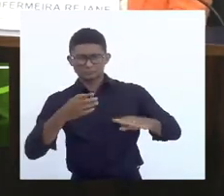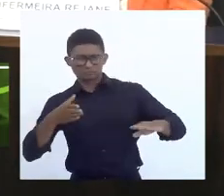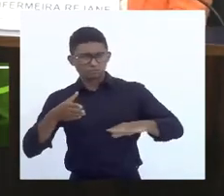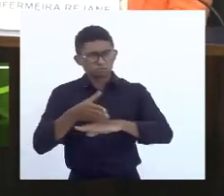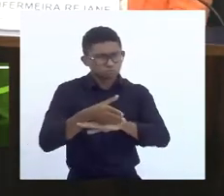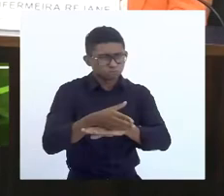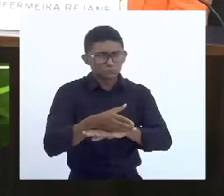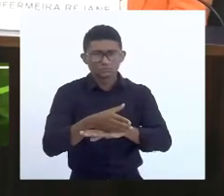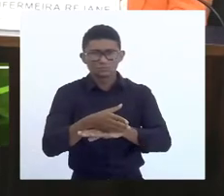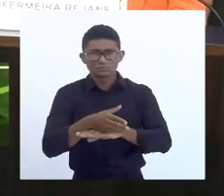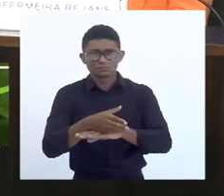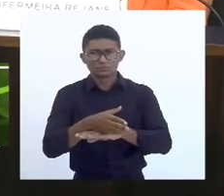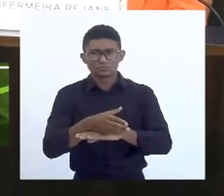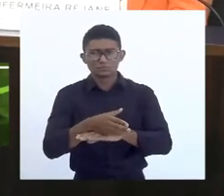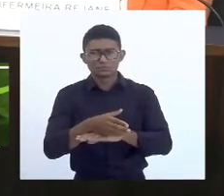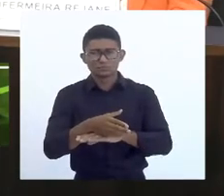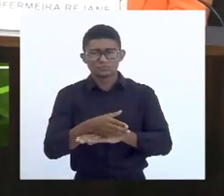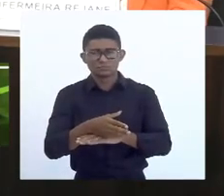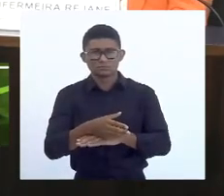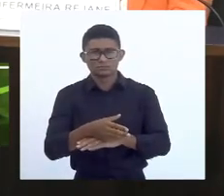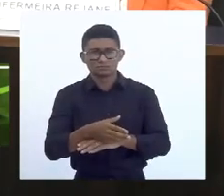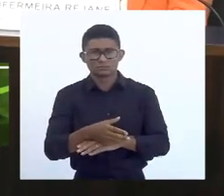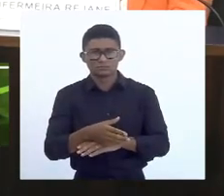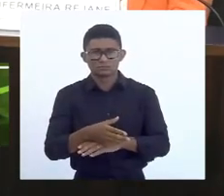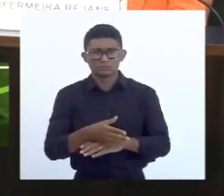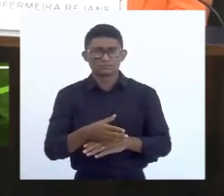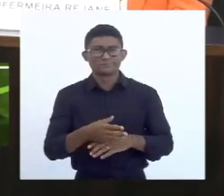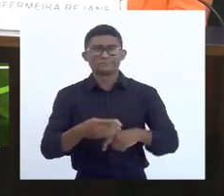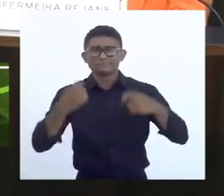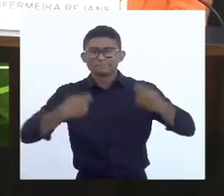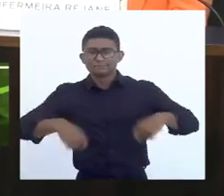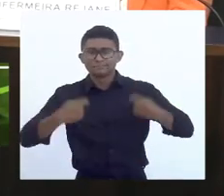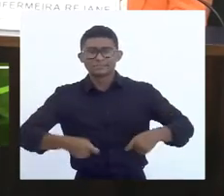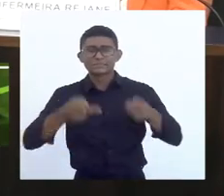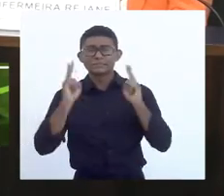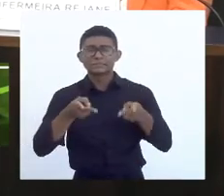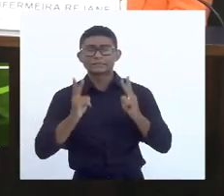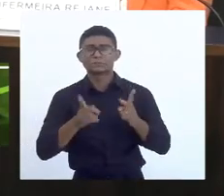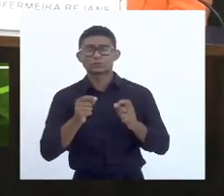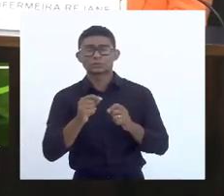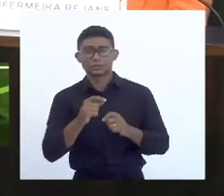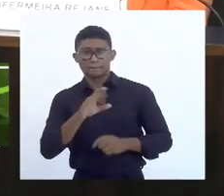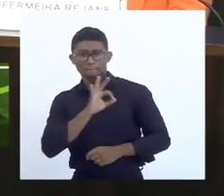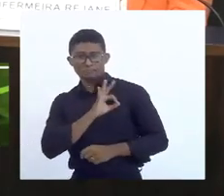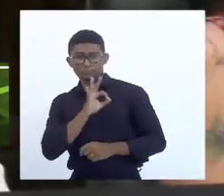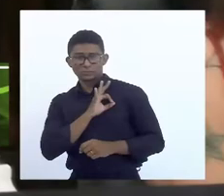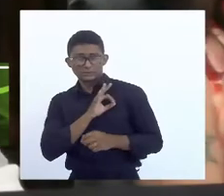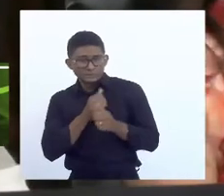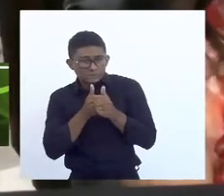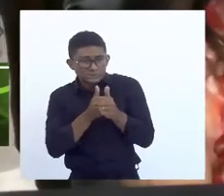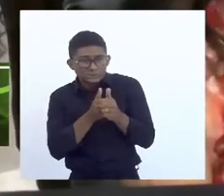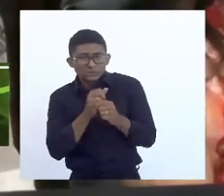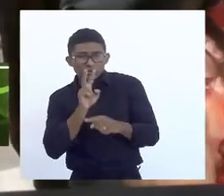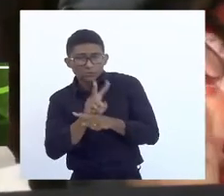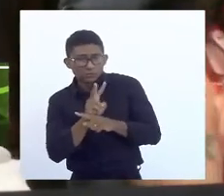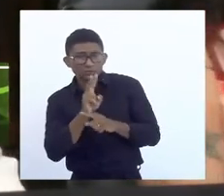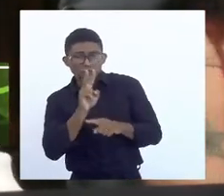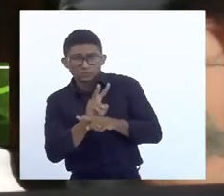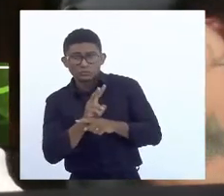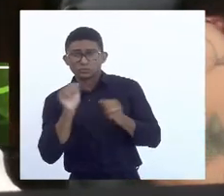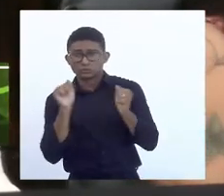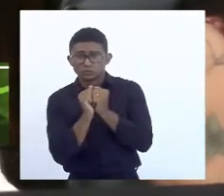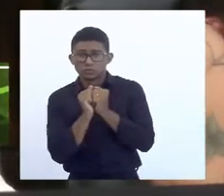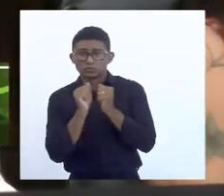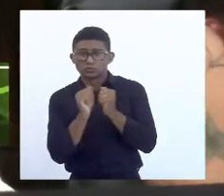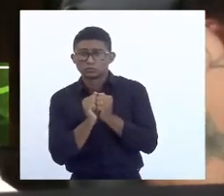condicionado a uma escolta, um blindado, ao silenciamento, ao direito de, a falta